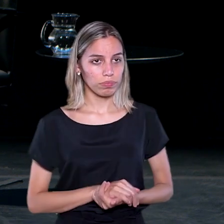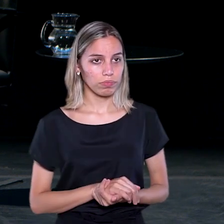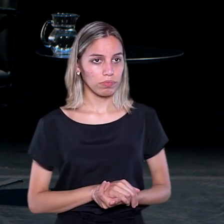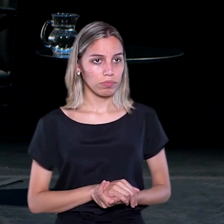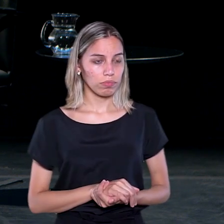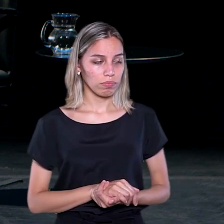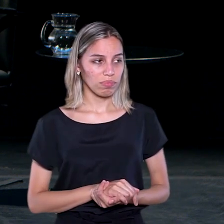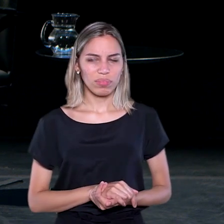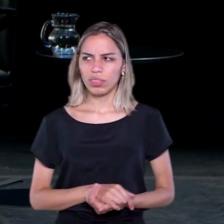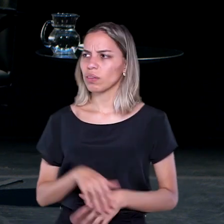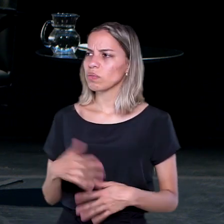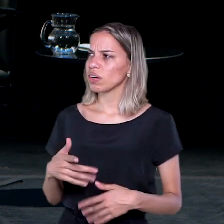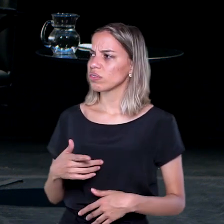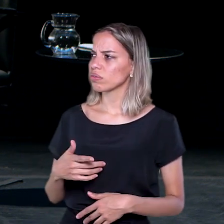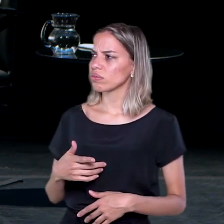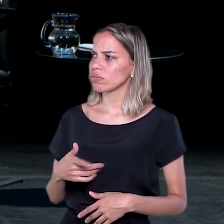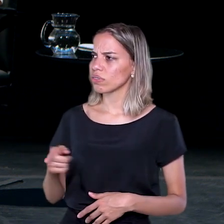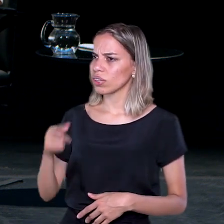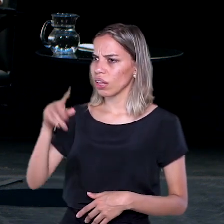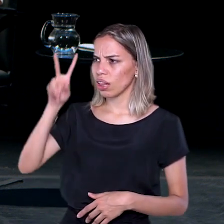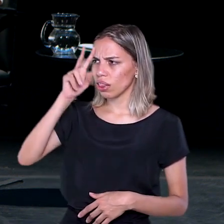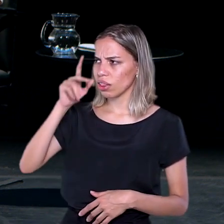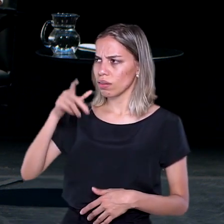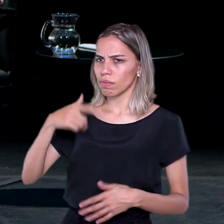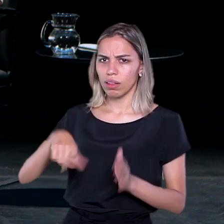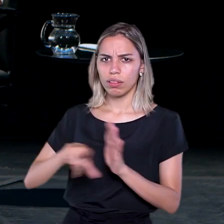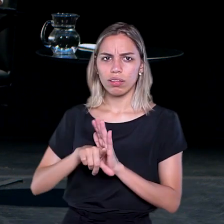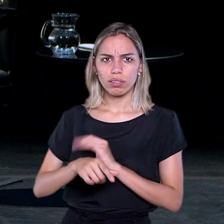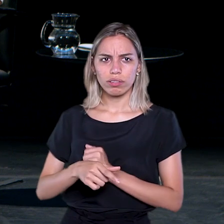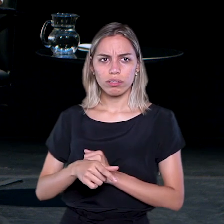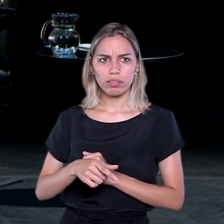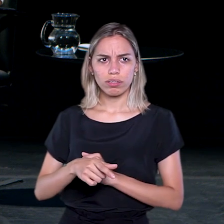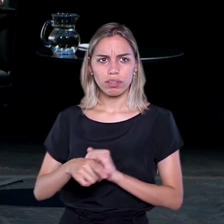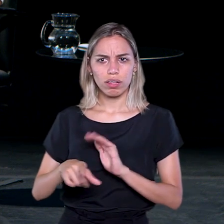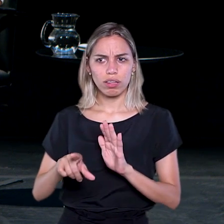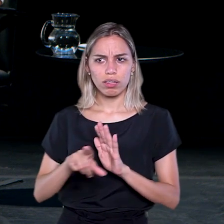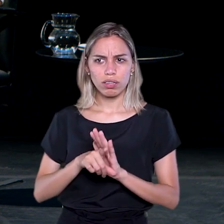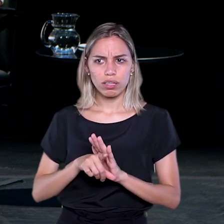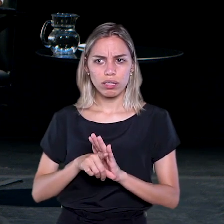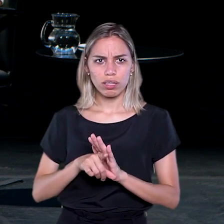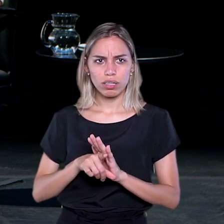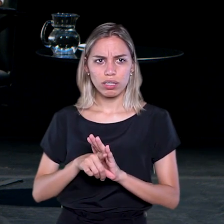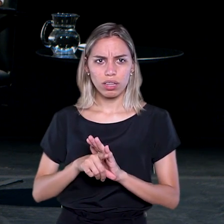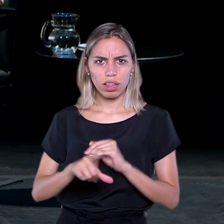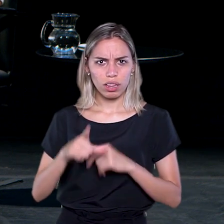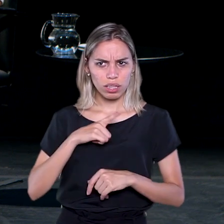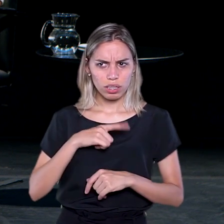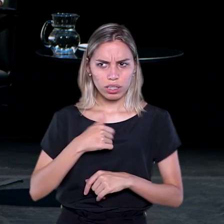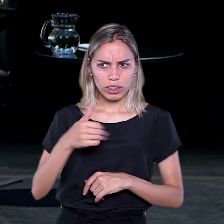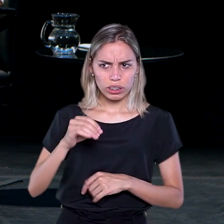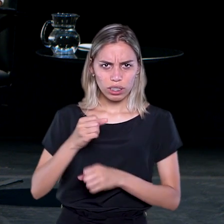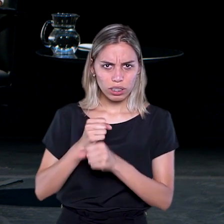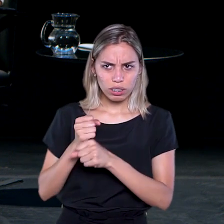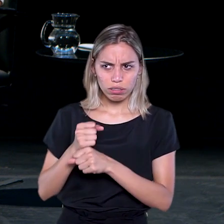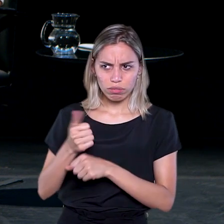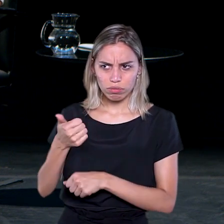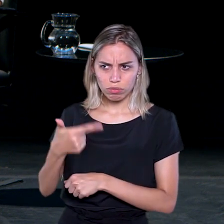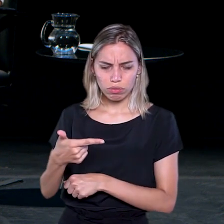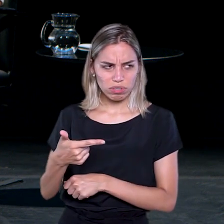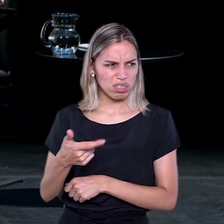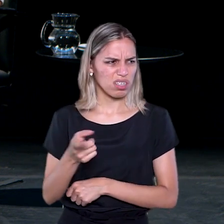data exatamente aqui, não tenho uma lei. Você lembra? Alguém tem aí, fácil? A lei tem 10 anos? 12 não anos? acho que tem